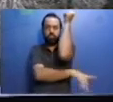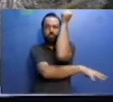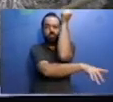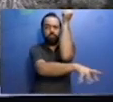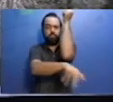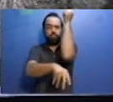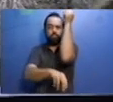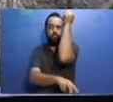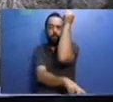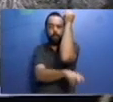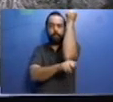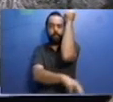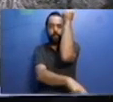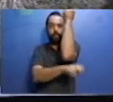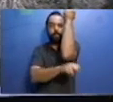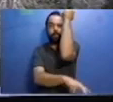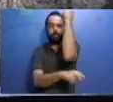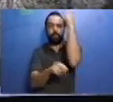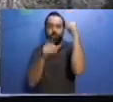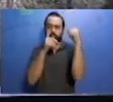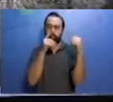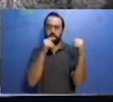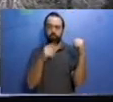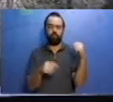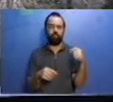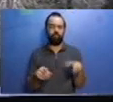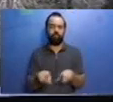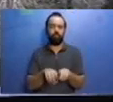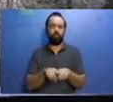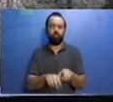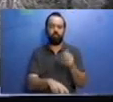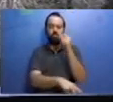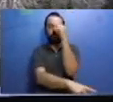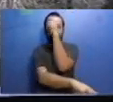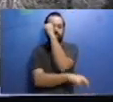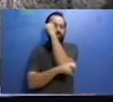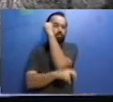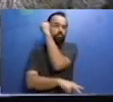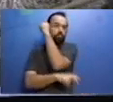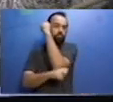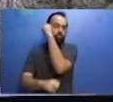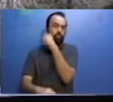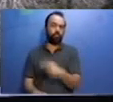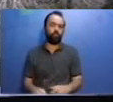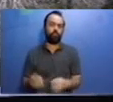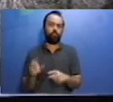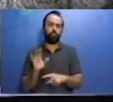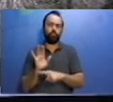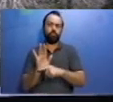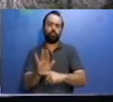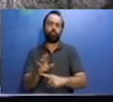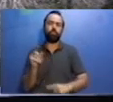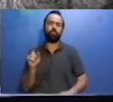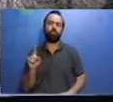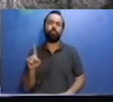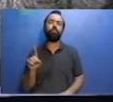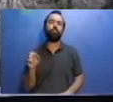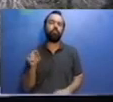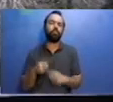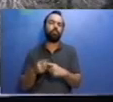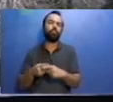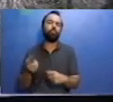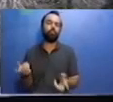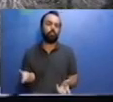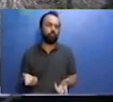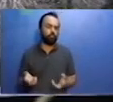absorver nutrientes e água do solo. E qual que é o benefício que o fungo tem ajudando a planta? A planta ela faz fotossíntese